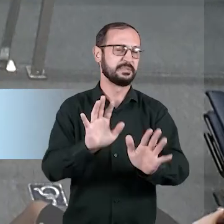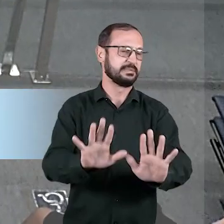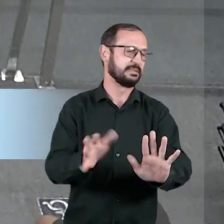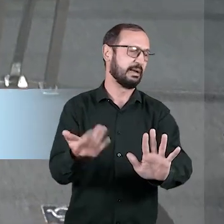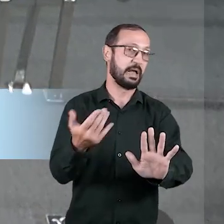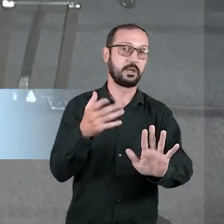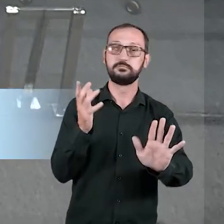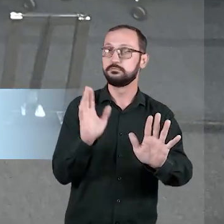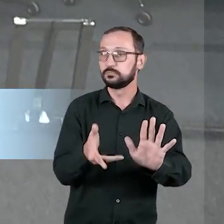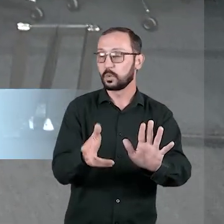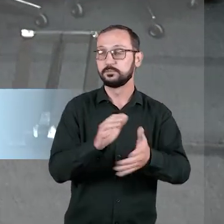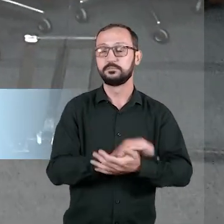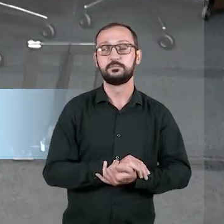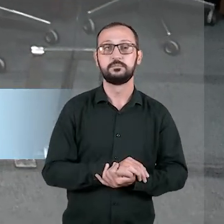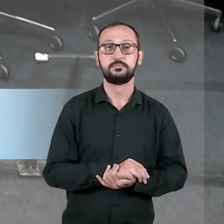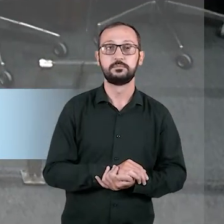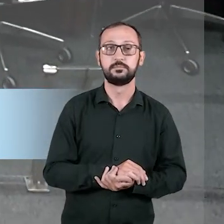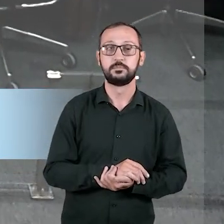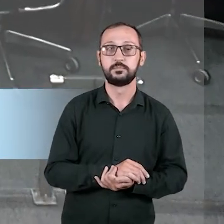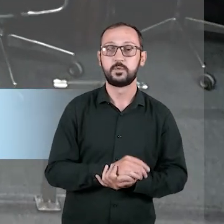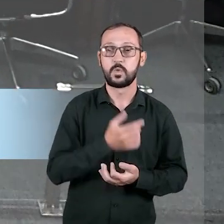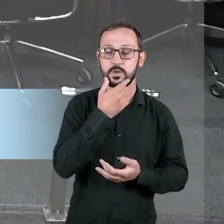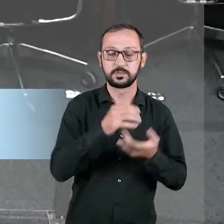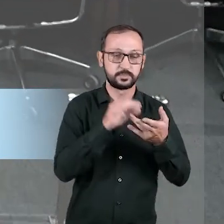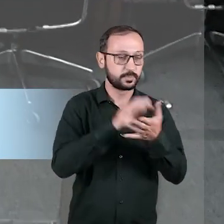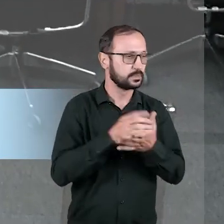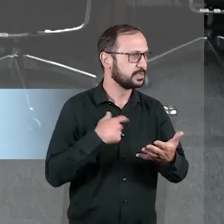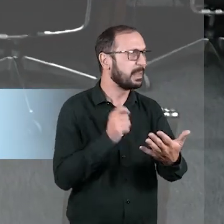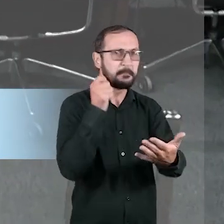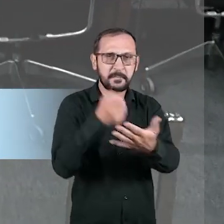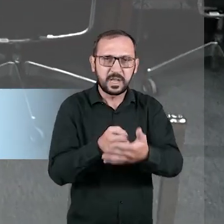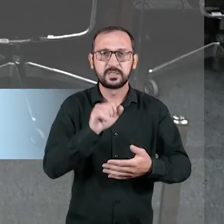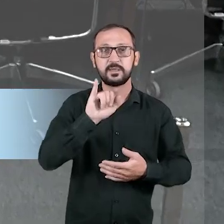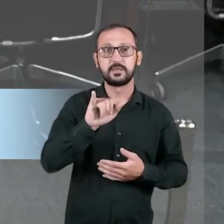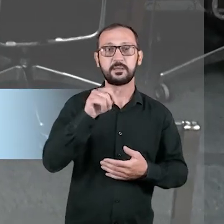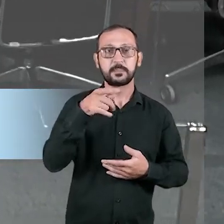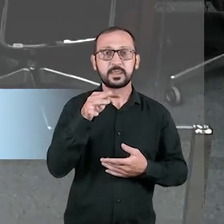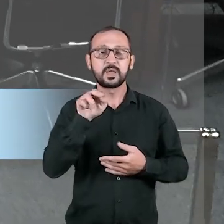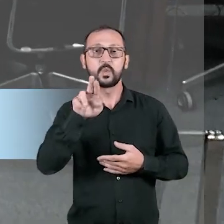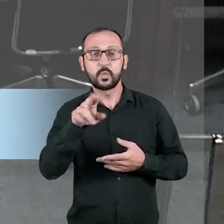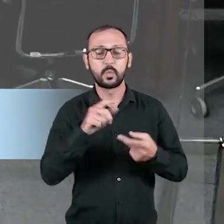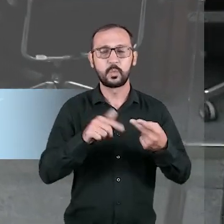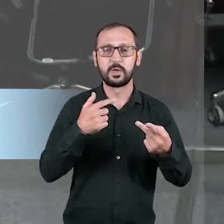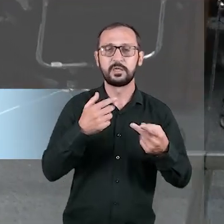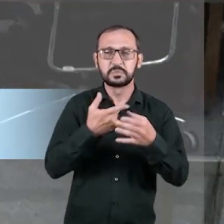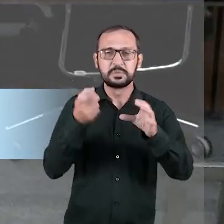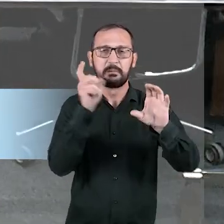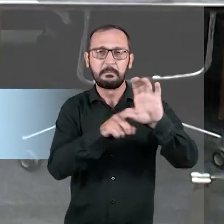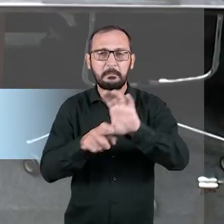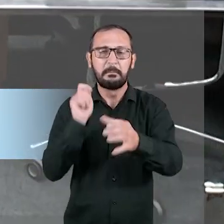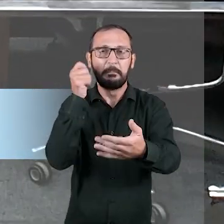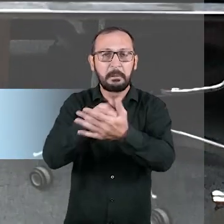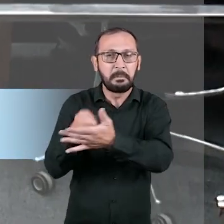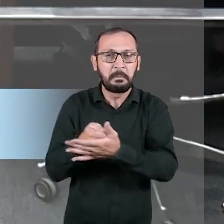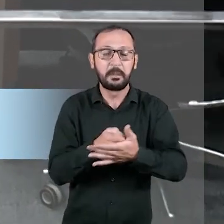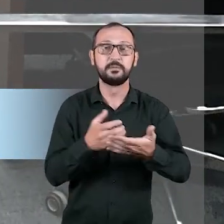jeito que estava antes da mãe morrer. E o marido dela não aguentava mais aquilo. A gente está pagando IPTU, né? Todas as coisas em